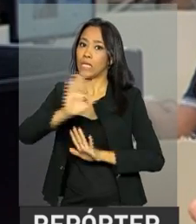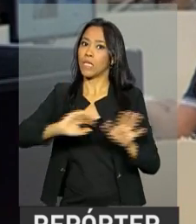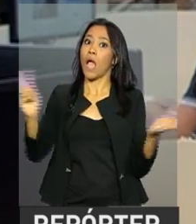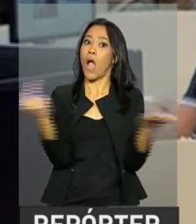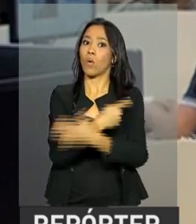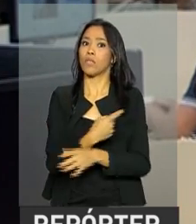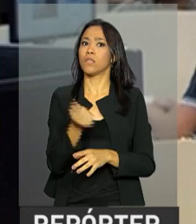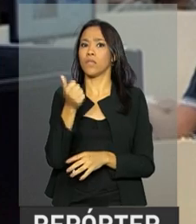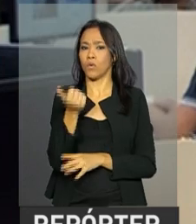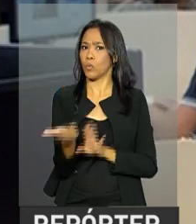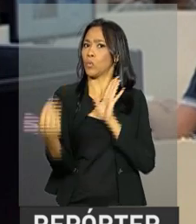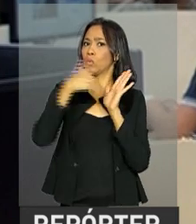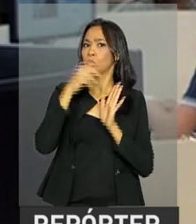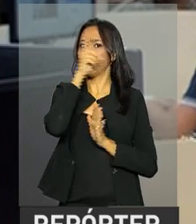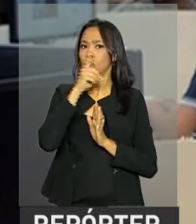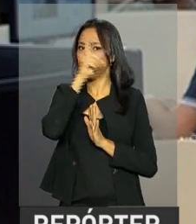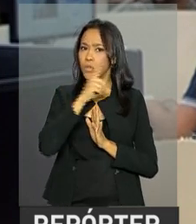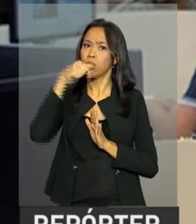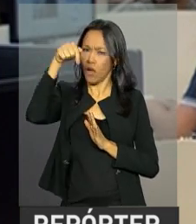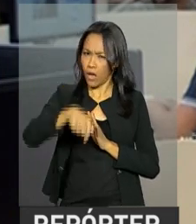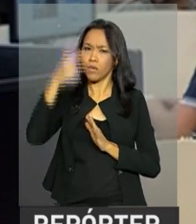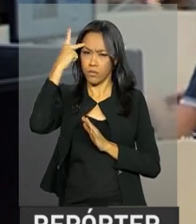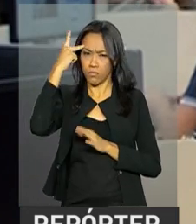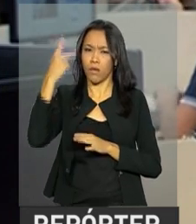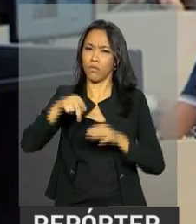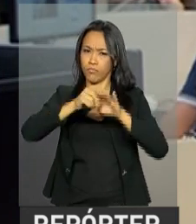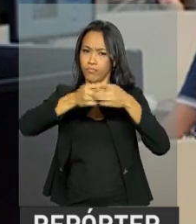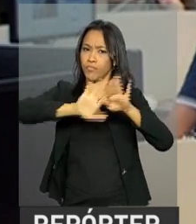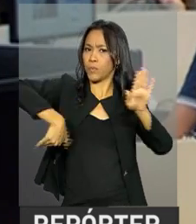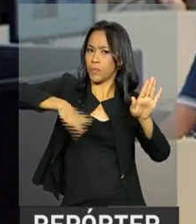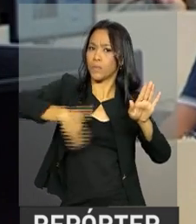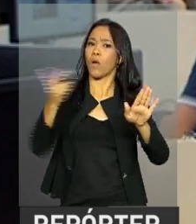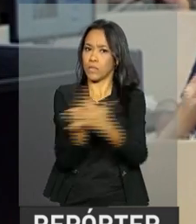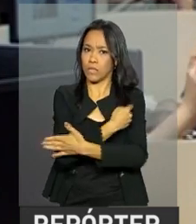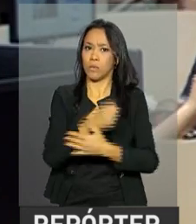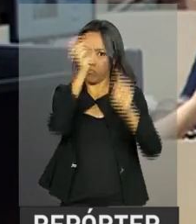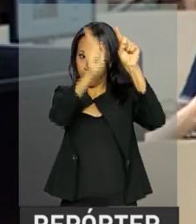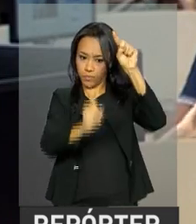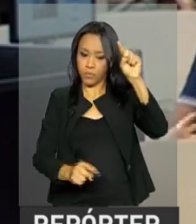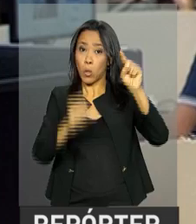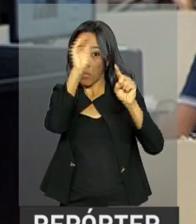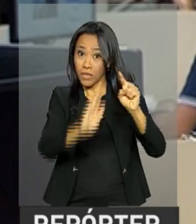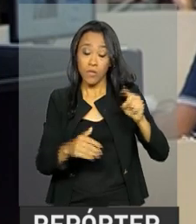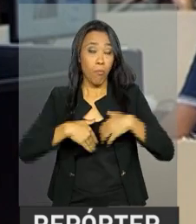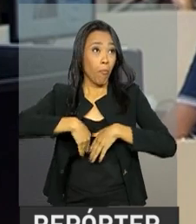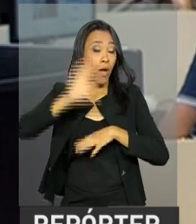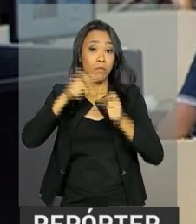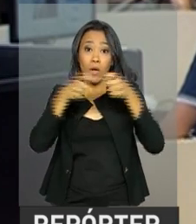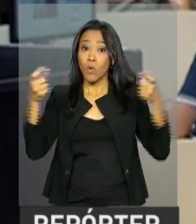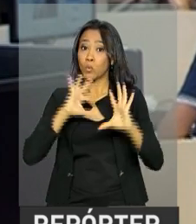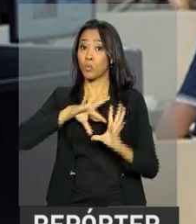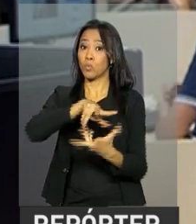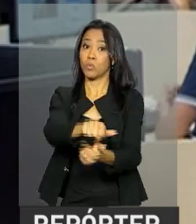ocorreu com uma turista no último domingo em itém aqui no litoral paulista o Brasil é o país que mais recebe descargas atmosféricas no mundo